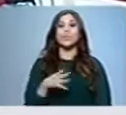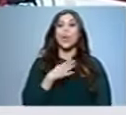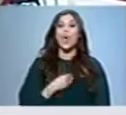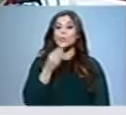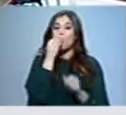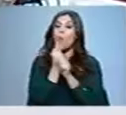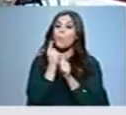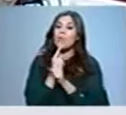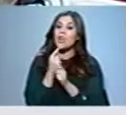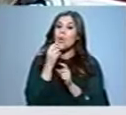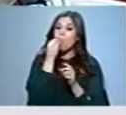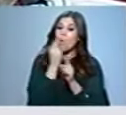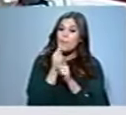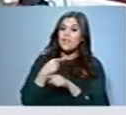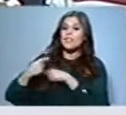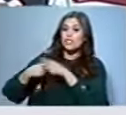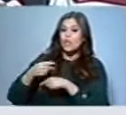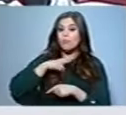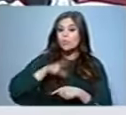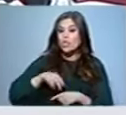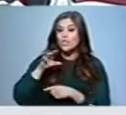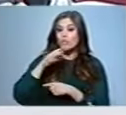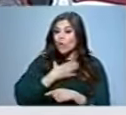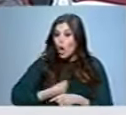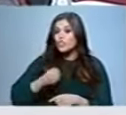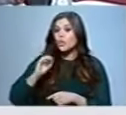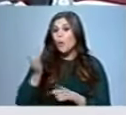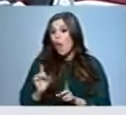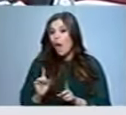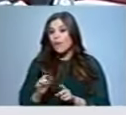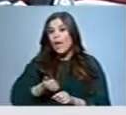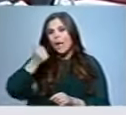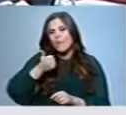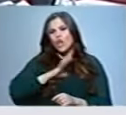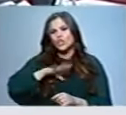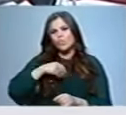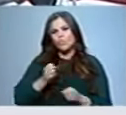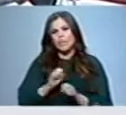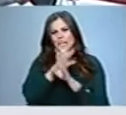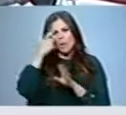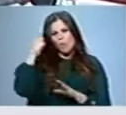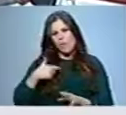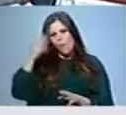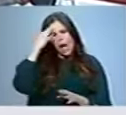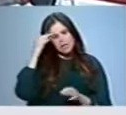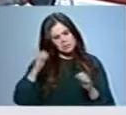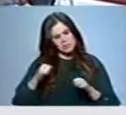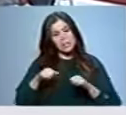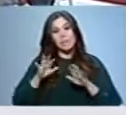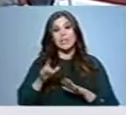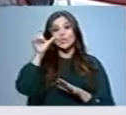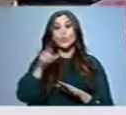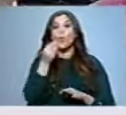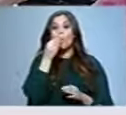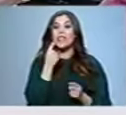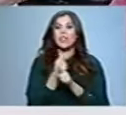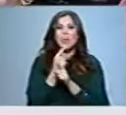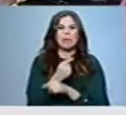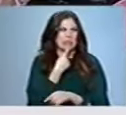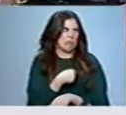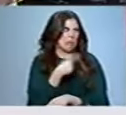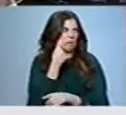gastronomia portuguesa. É das melhores do mundo, pelo menos. Nós temos que ir. Sim, eu pelo menos considero. Sim. Mas deves ter comido coisas muito estranhas